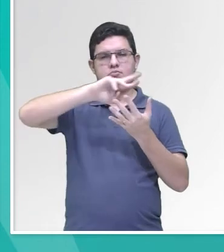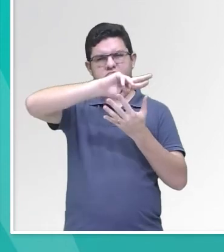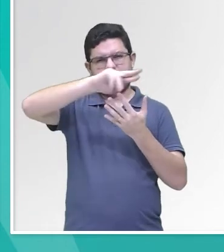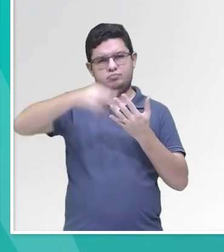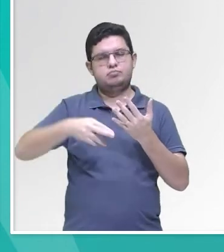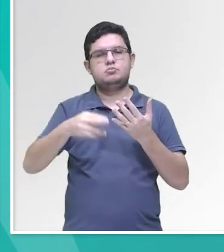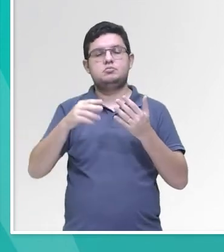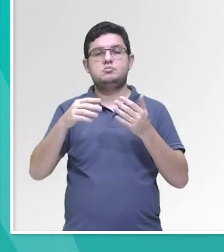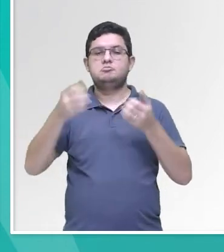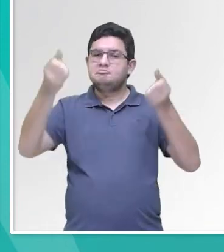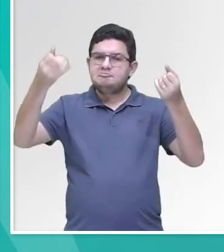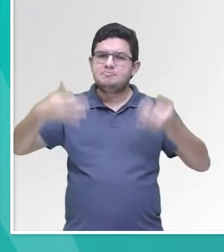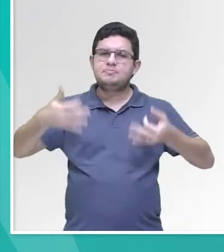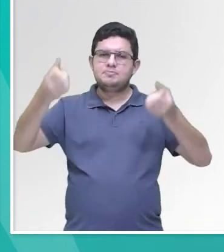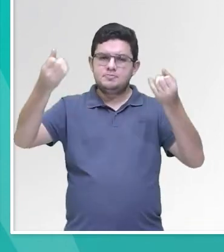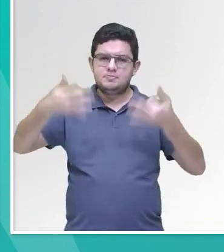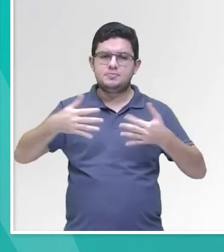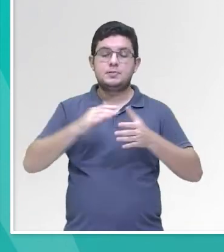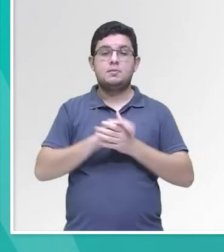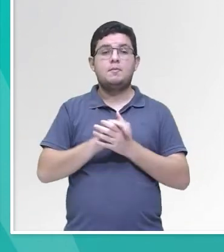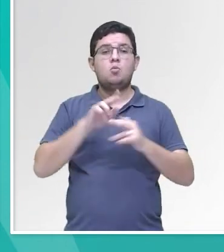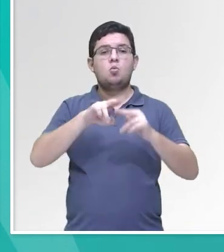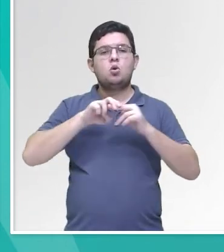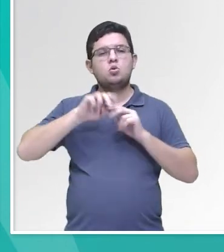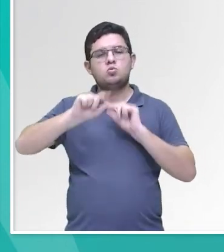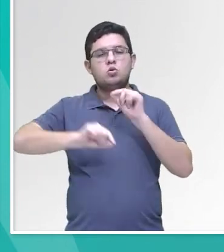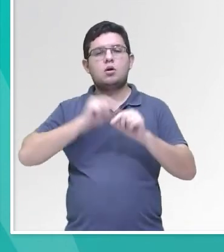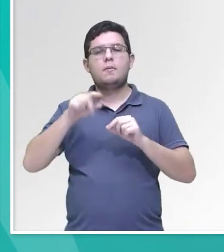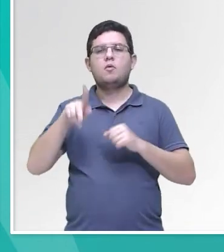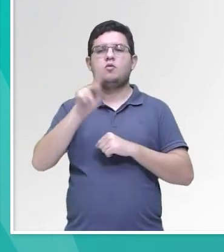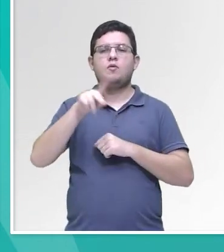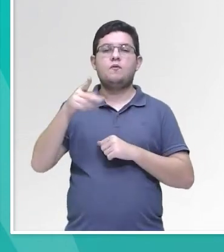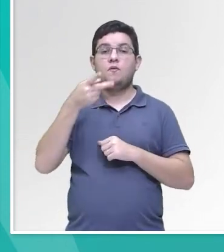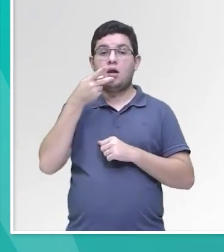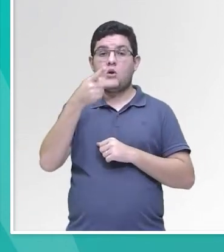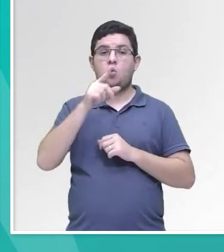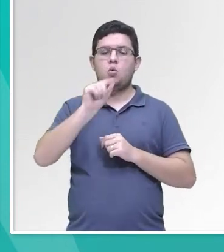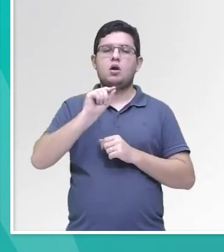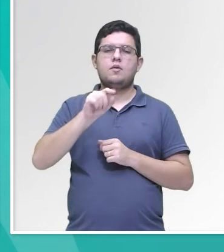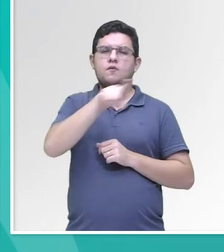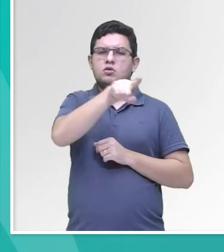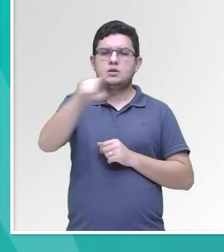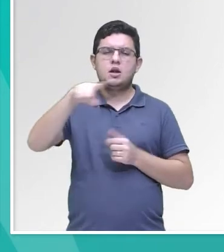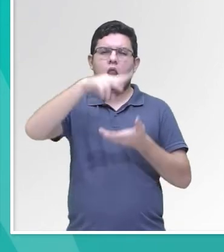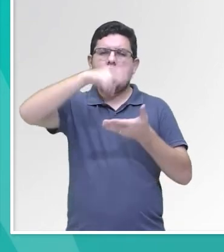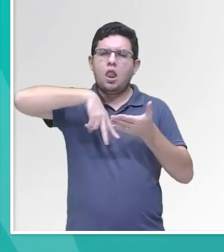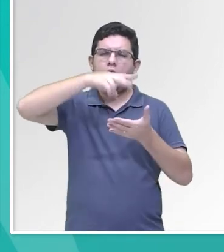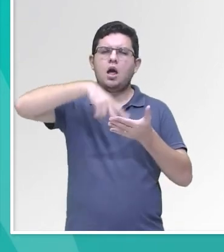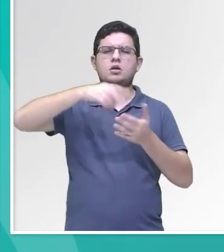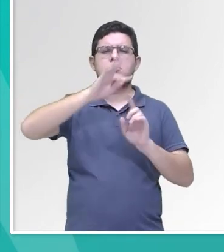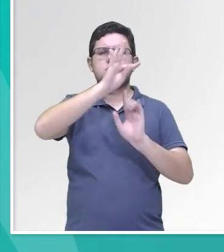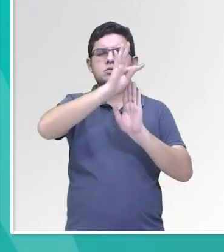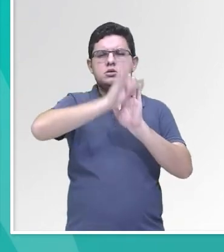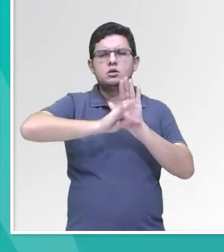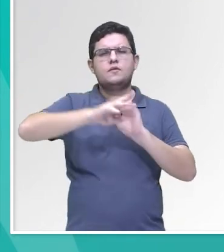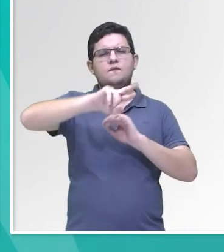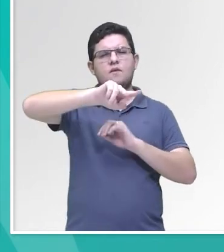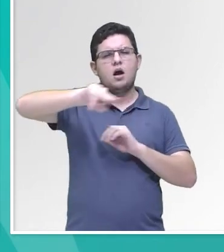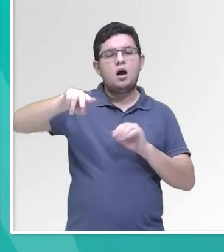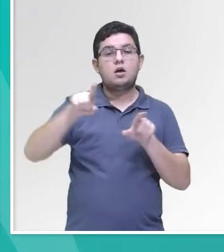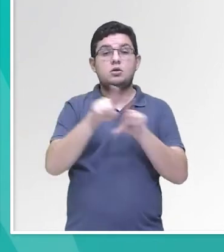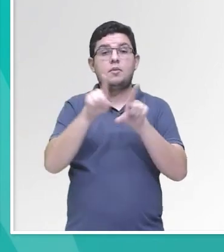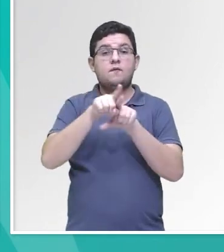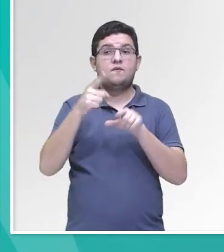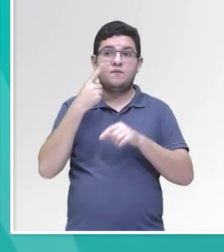teu professor diz que você tem que ler textos variados, assistir na televisão